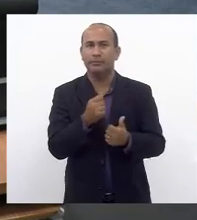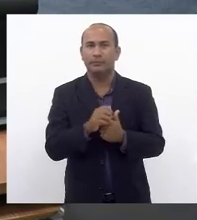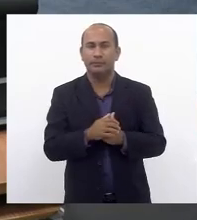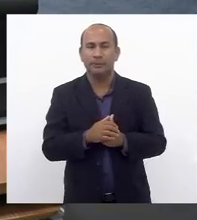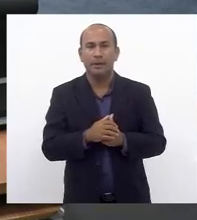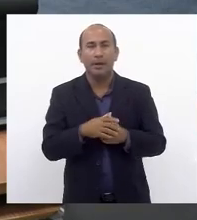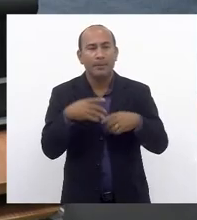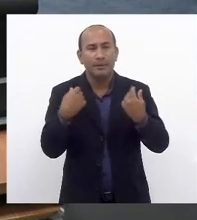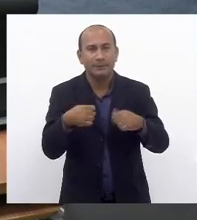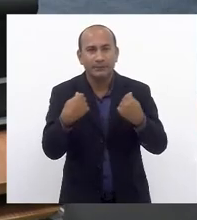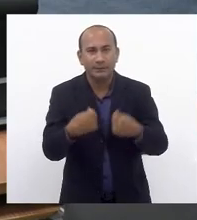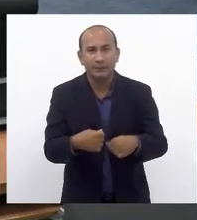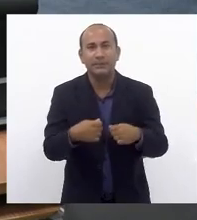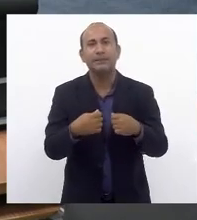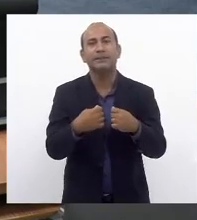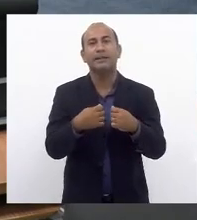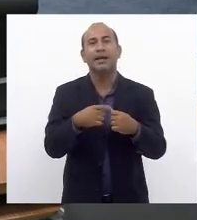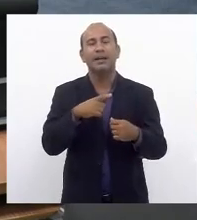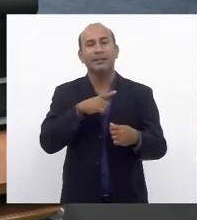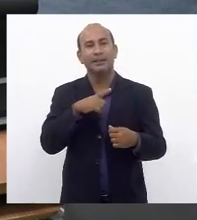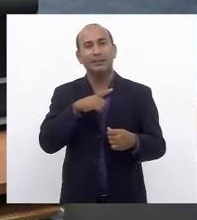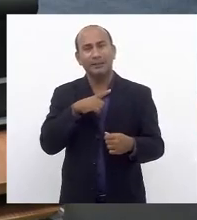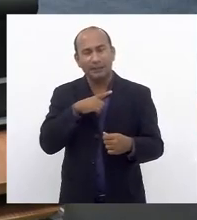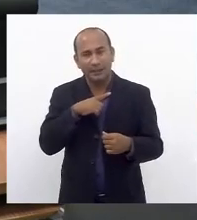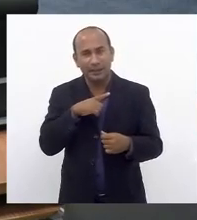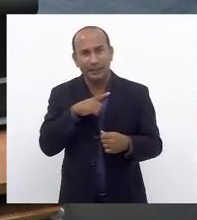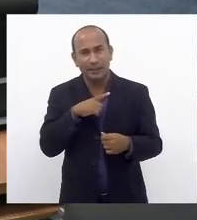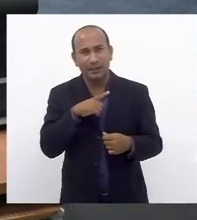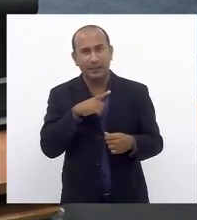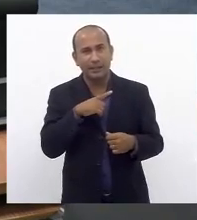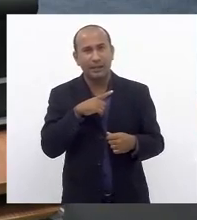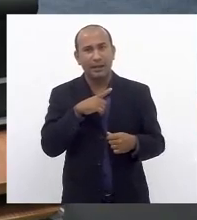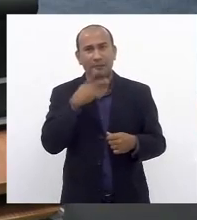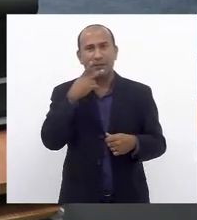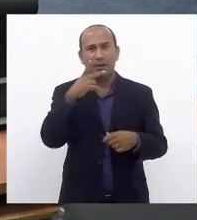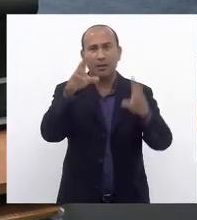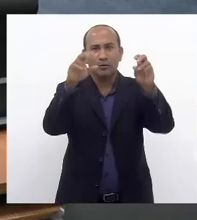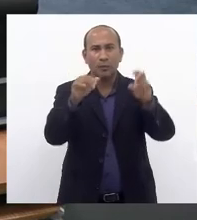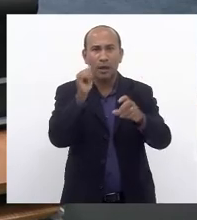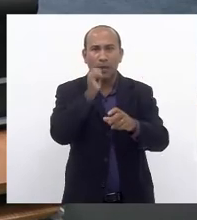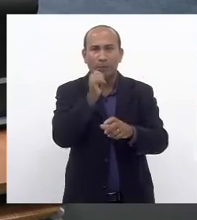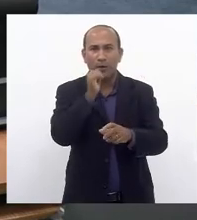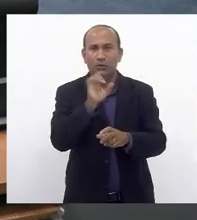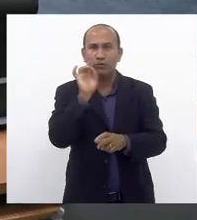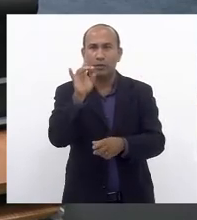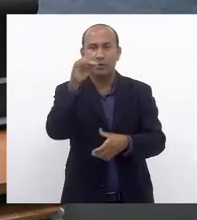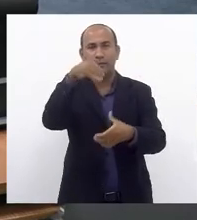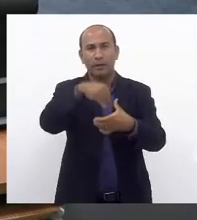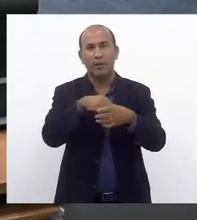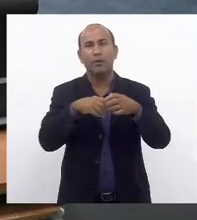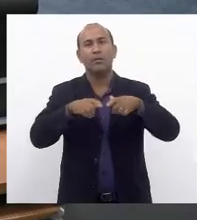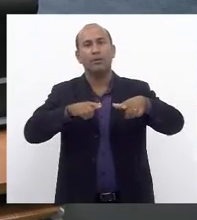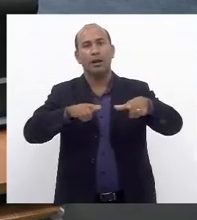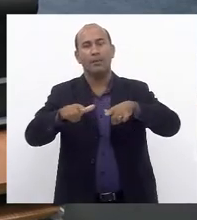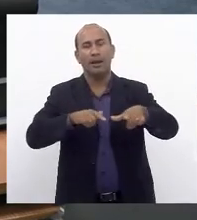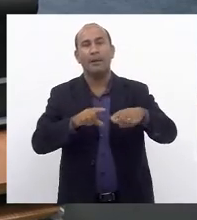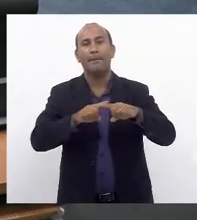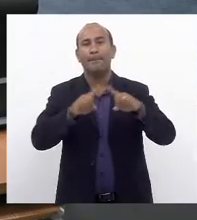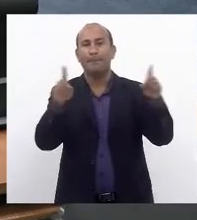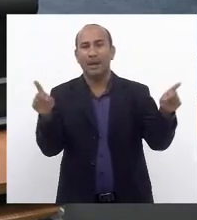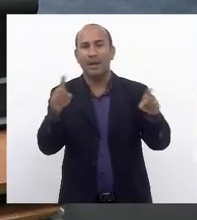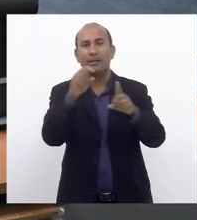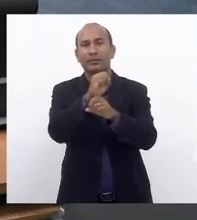necessário que haja uma conscientização popular sobre a situação das mulheres, não apenas no mercado de trabalho, mas